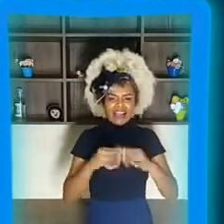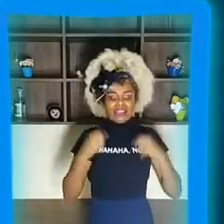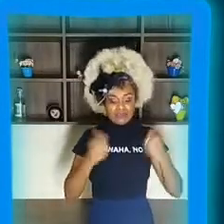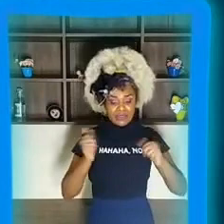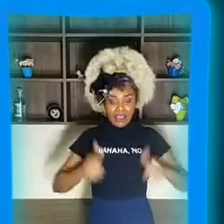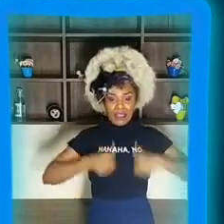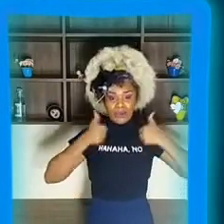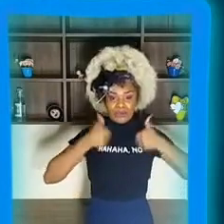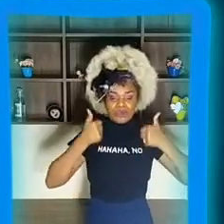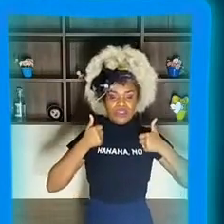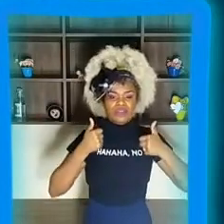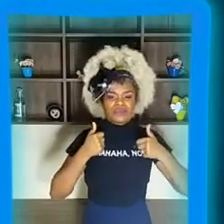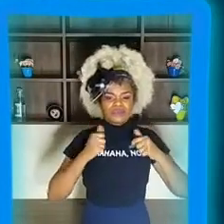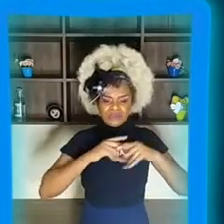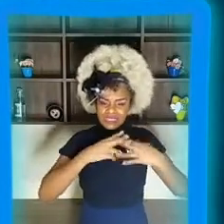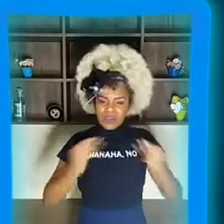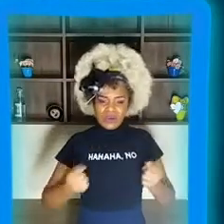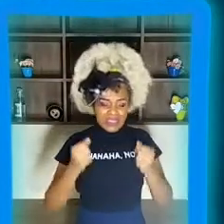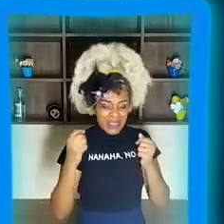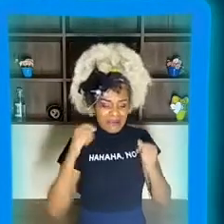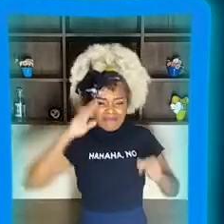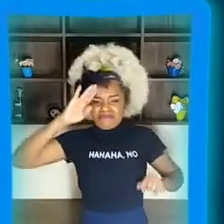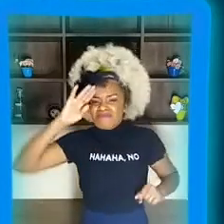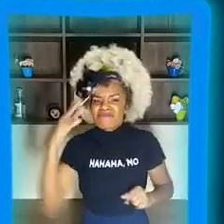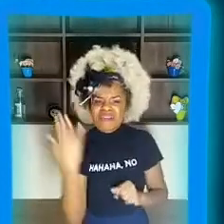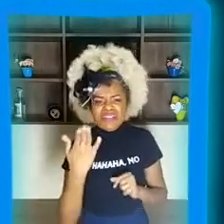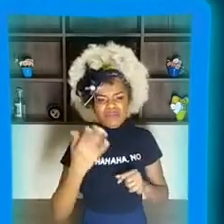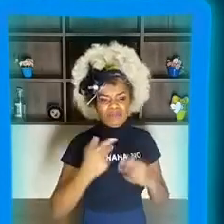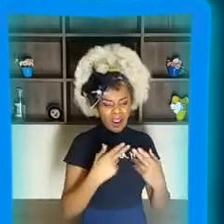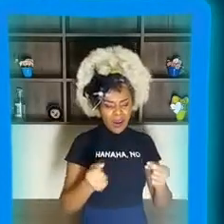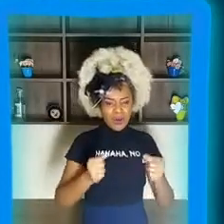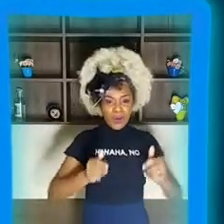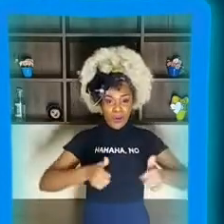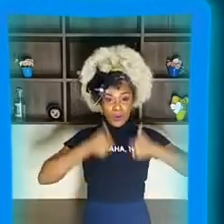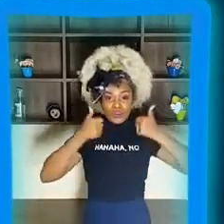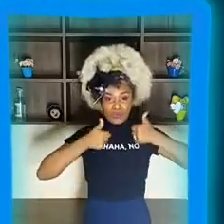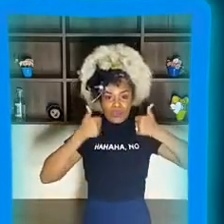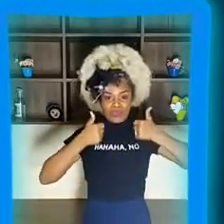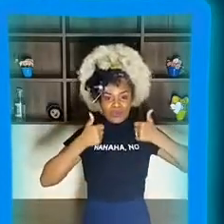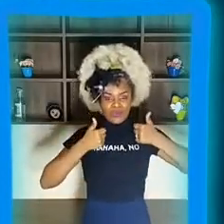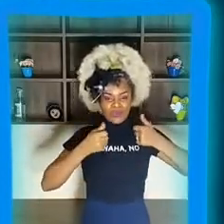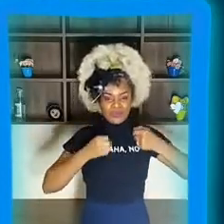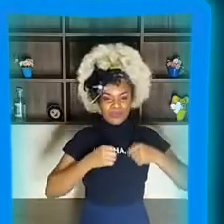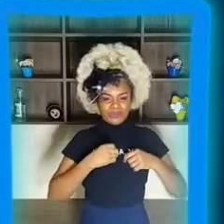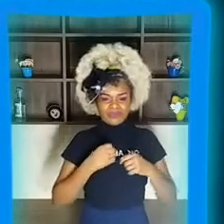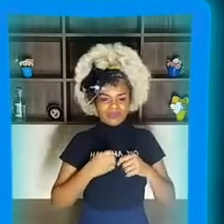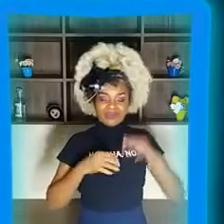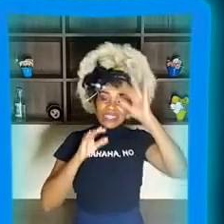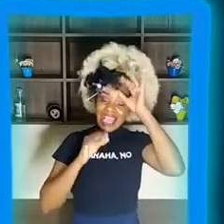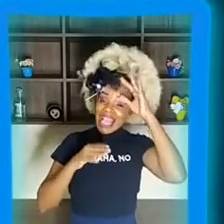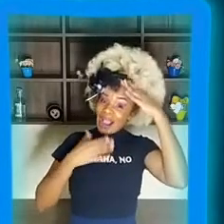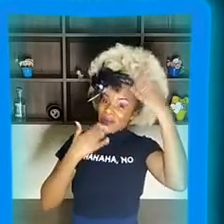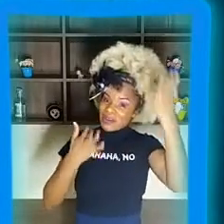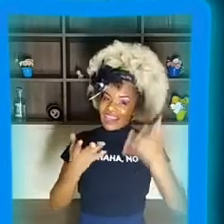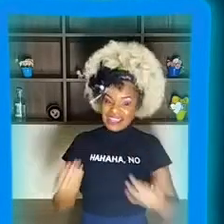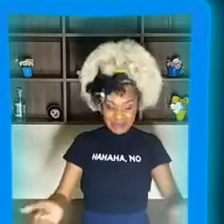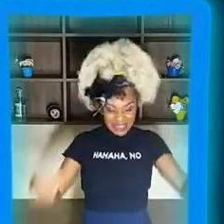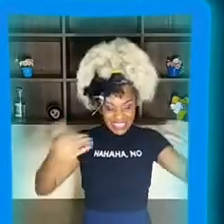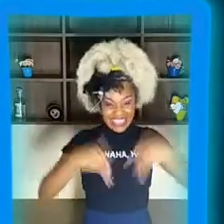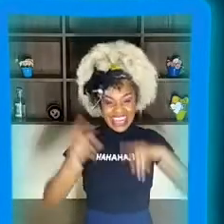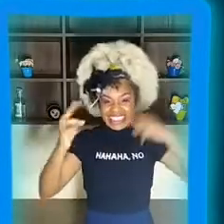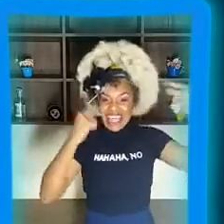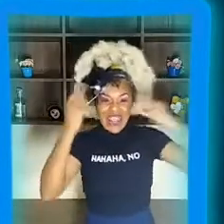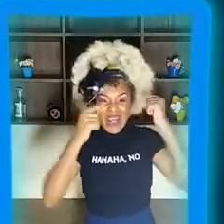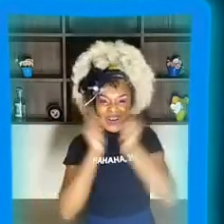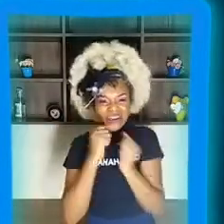otimismo. Isso é matéria-prima. Entendeu? Matéria-prima. Obrigada por embarcarem nessa loucura